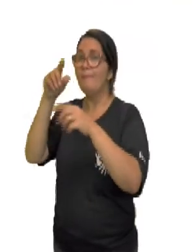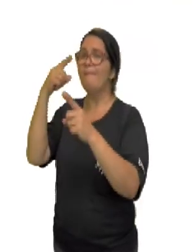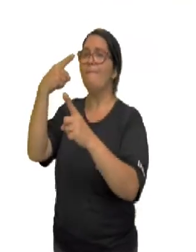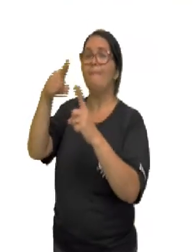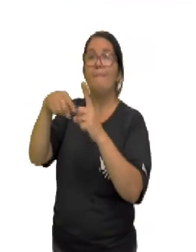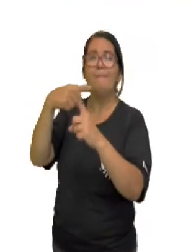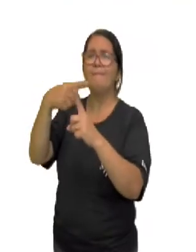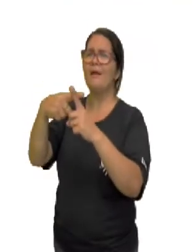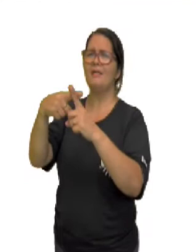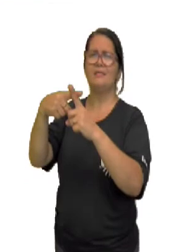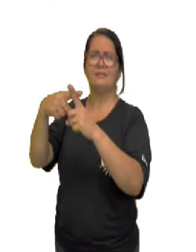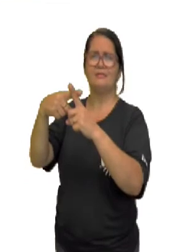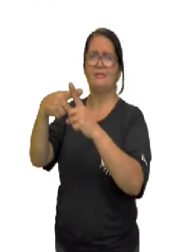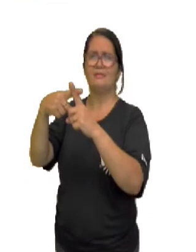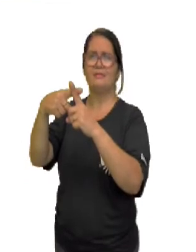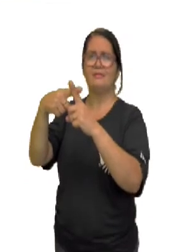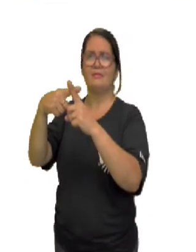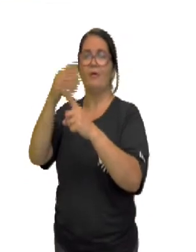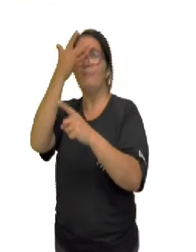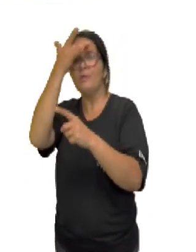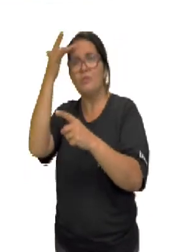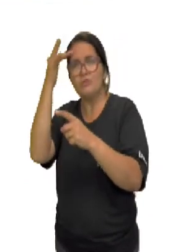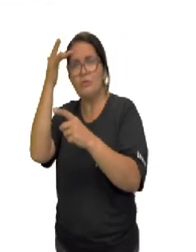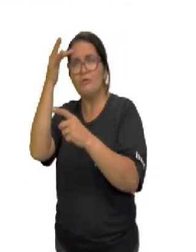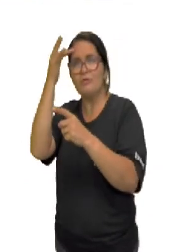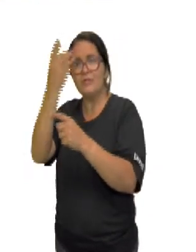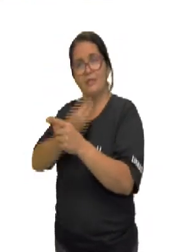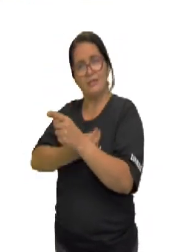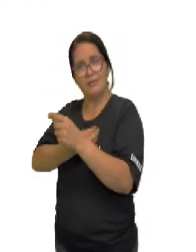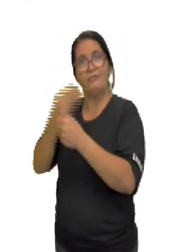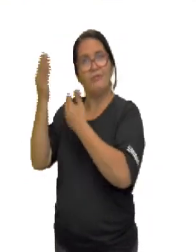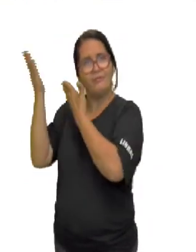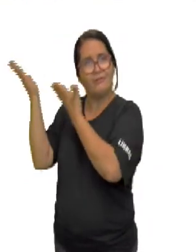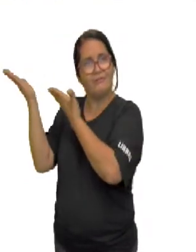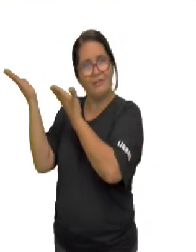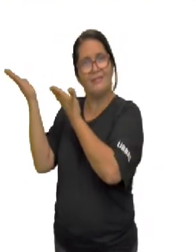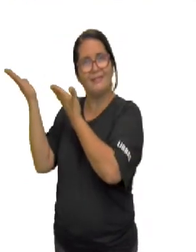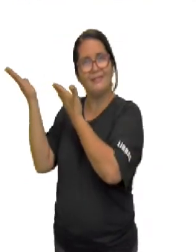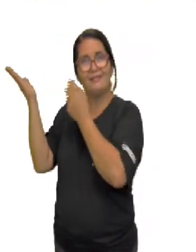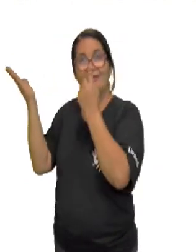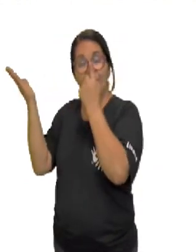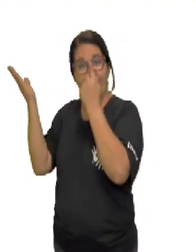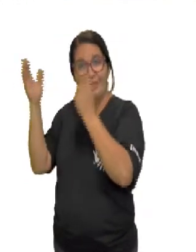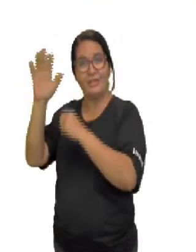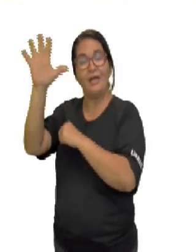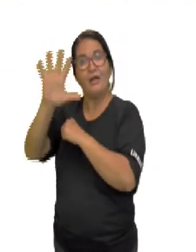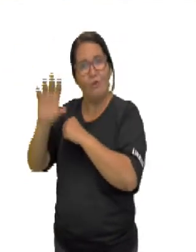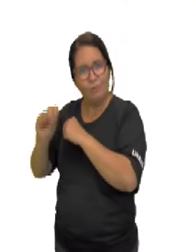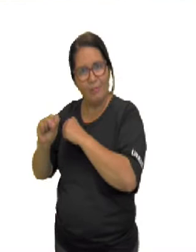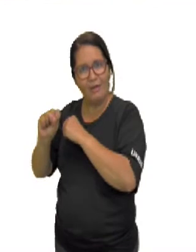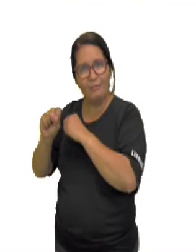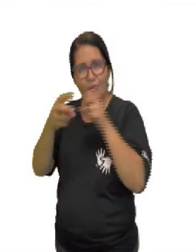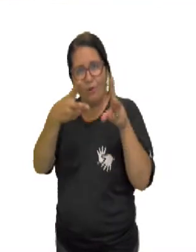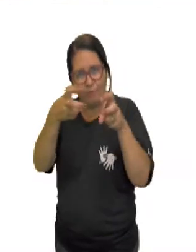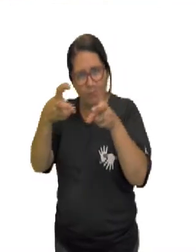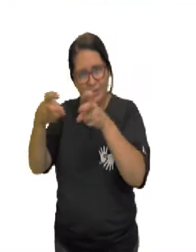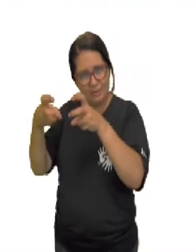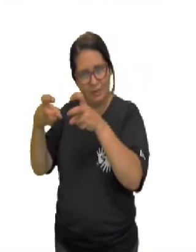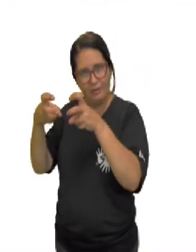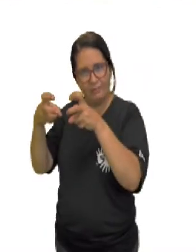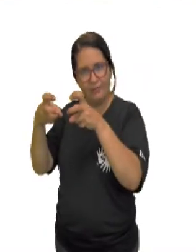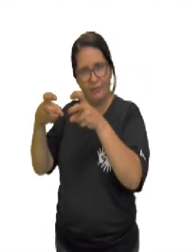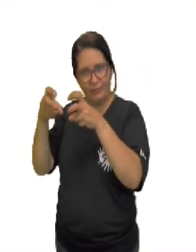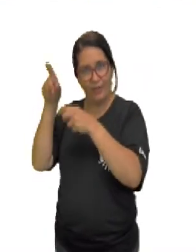Poucos grupos, alguns pontinhos amarelos, mostrando a formação de